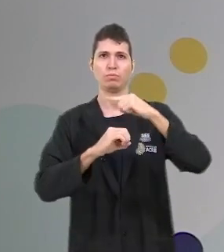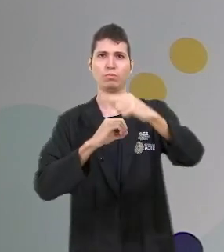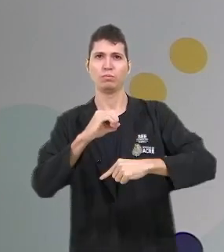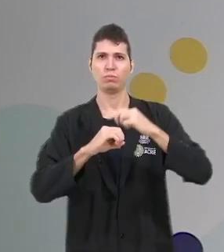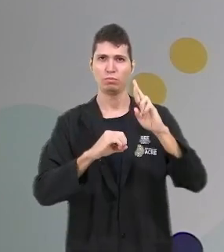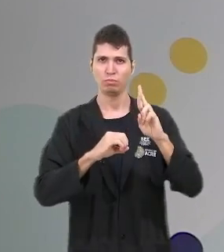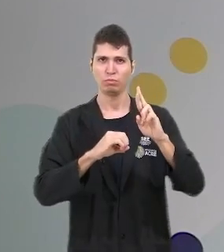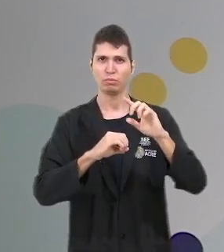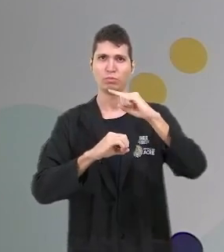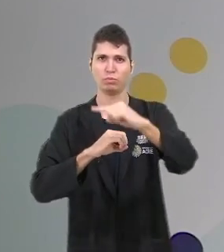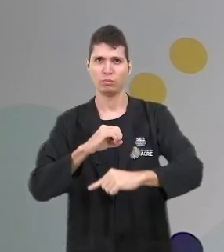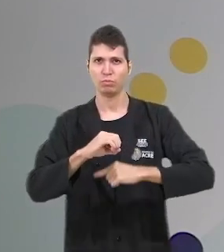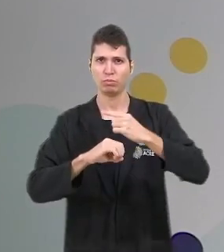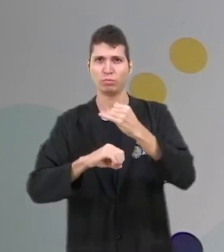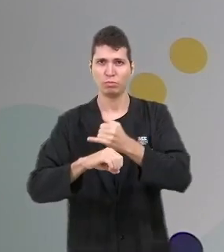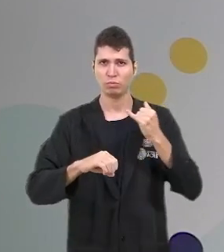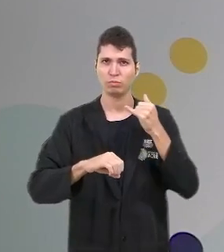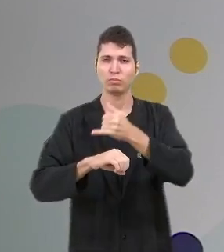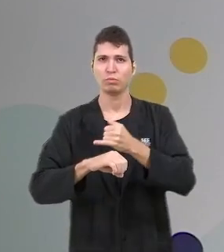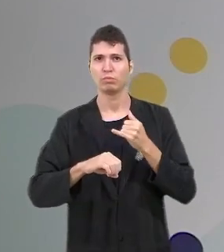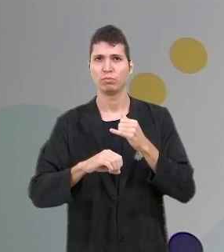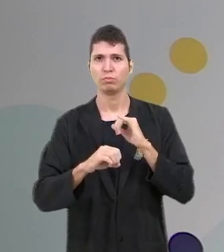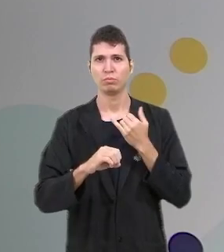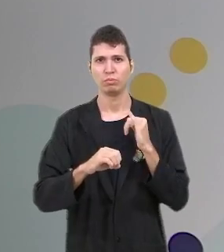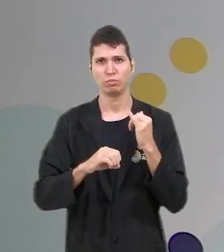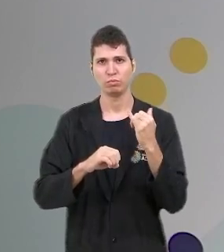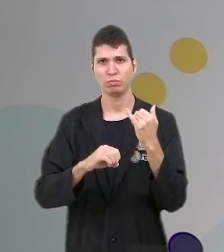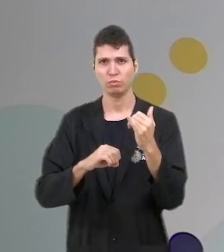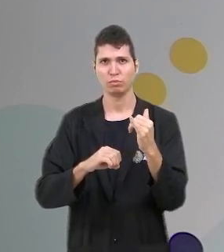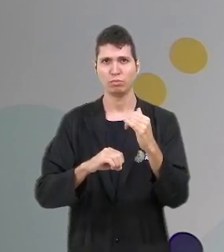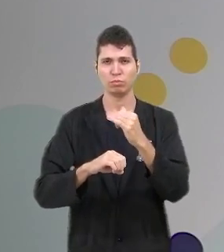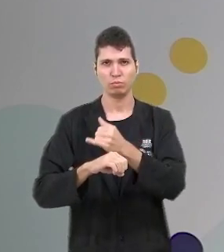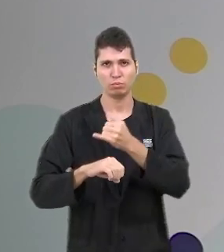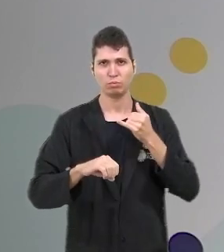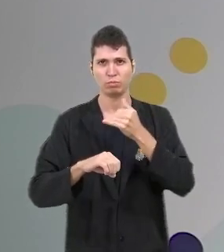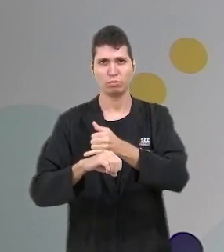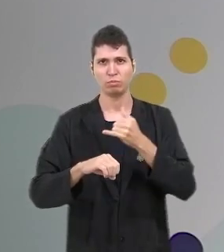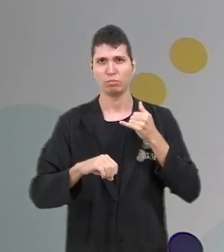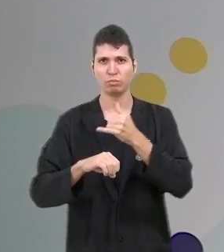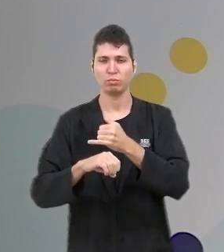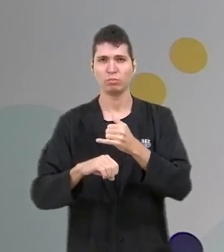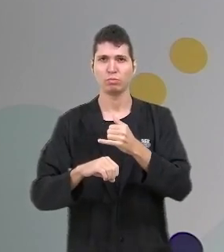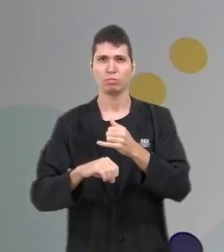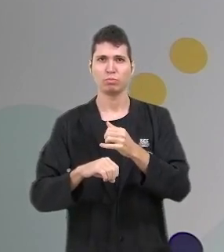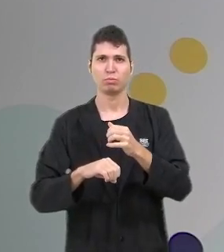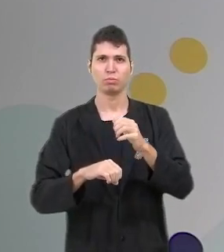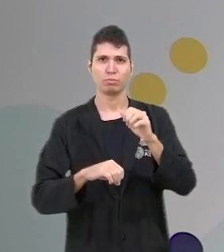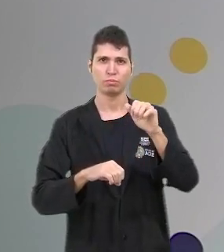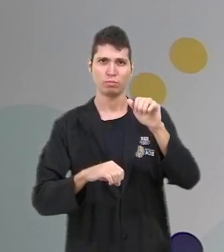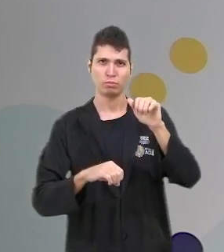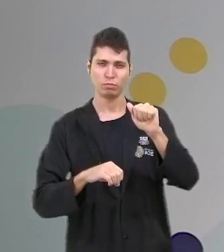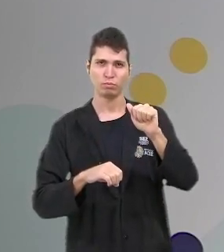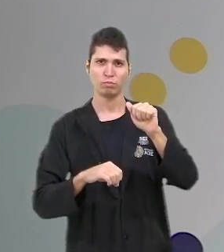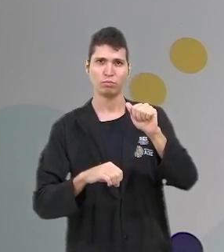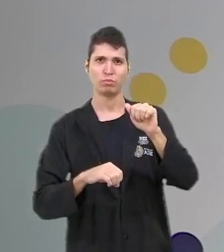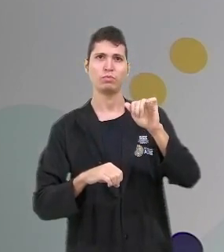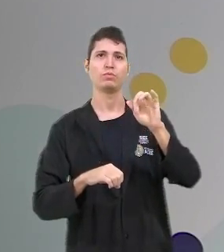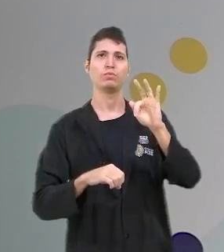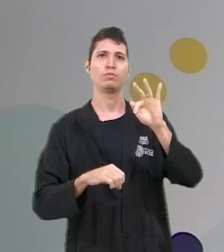atômico, raio iônico, energia de ionização, afinidade eletrônica e